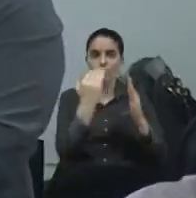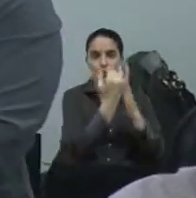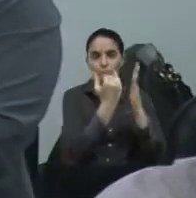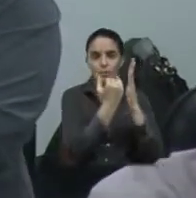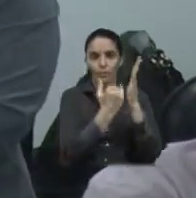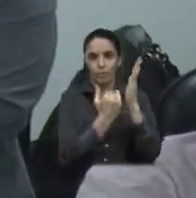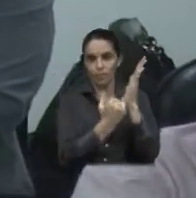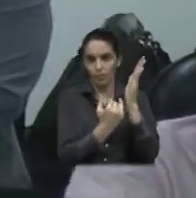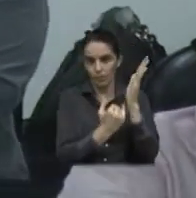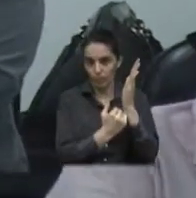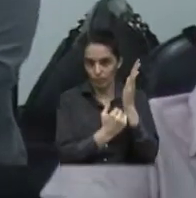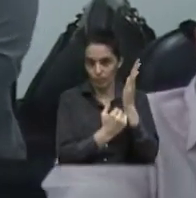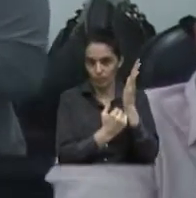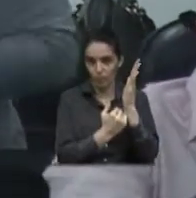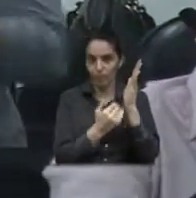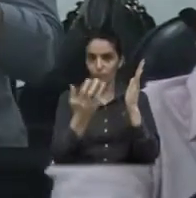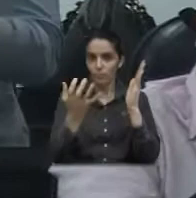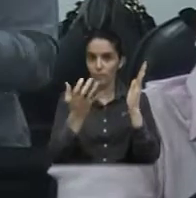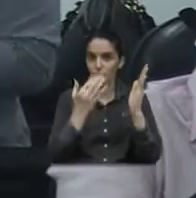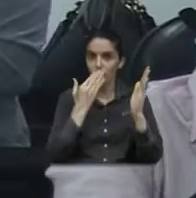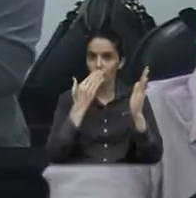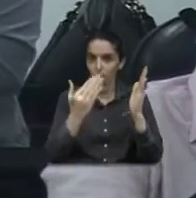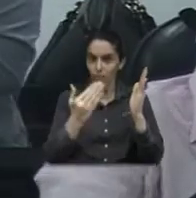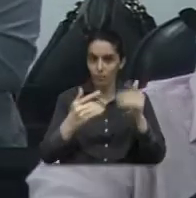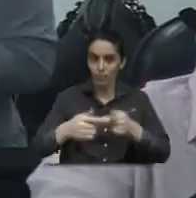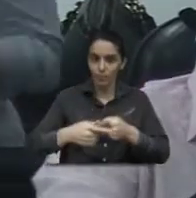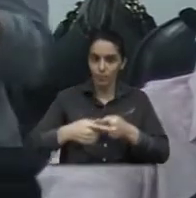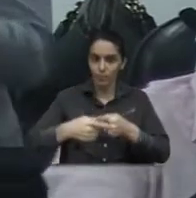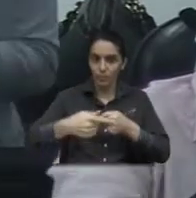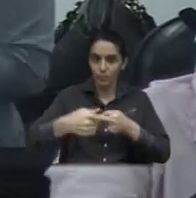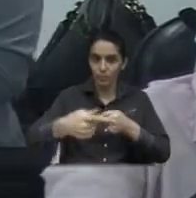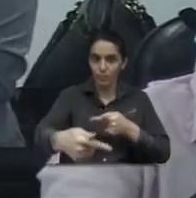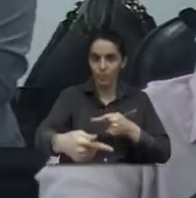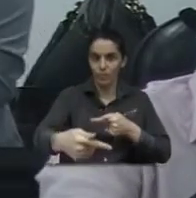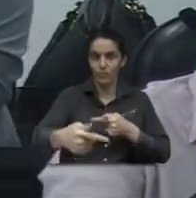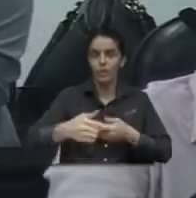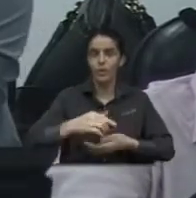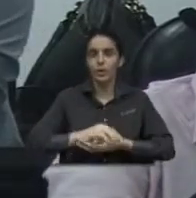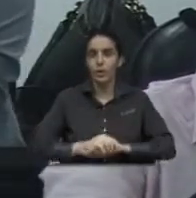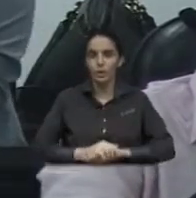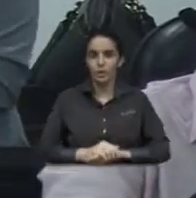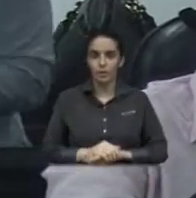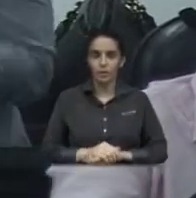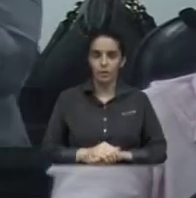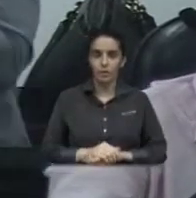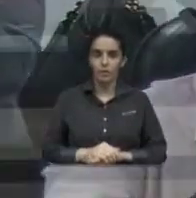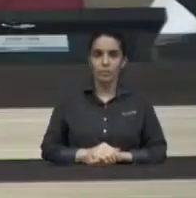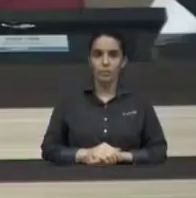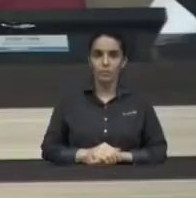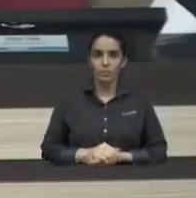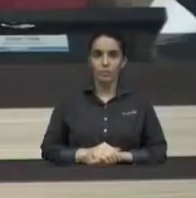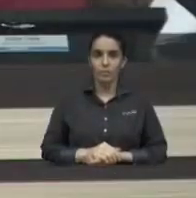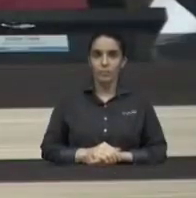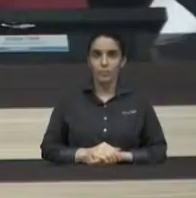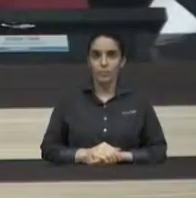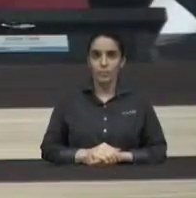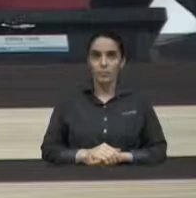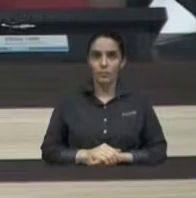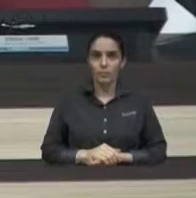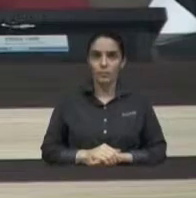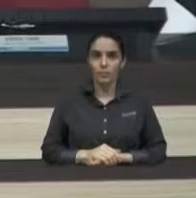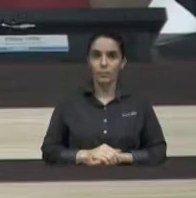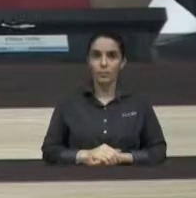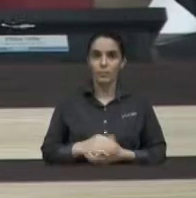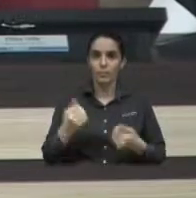leitura de hoje e eu gostaria de pedir o adiamento por mais uma sessão. Adiamento da moção